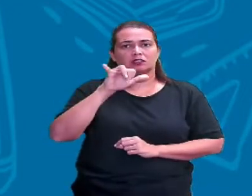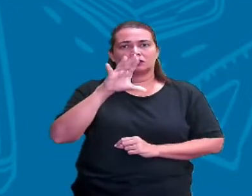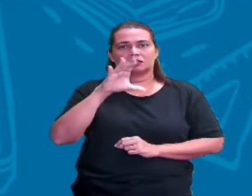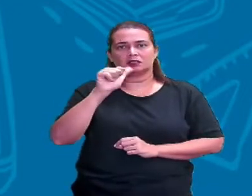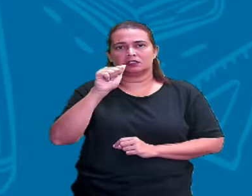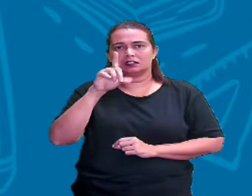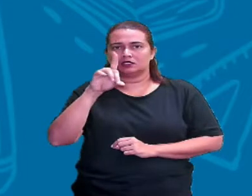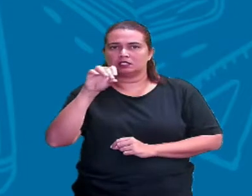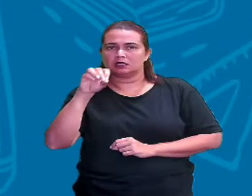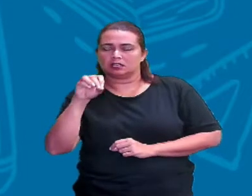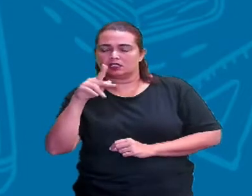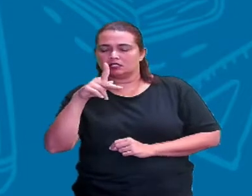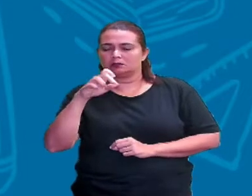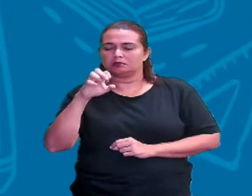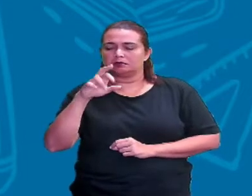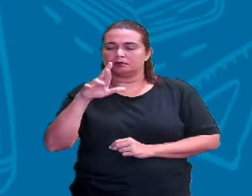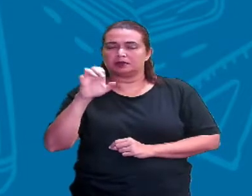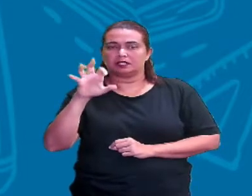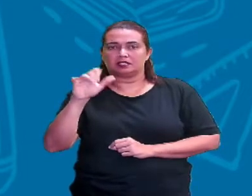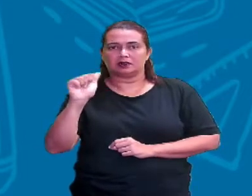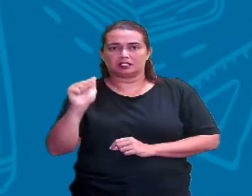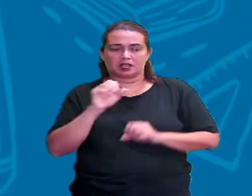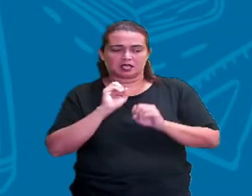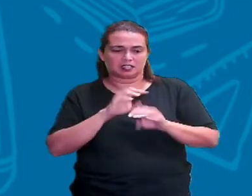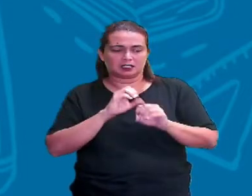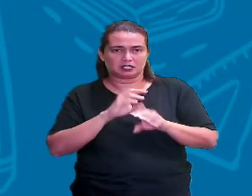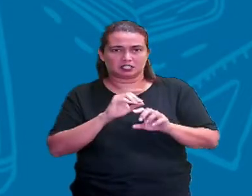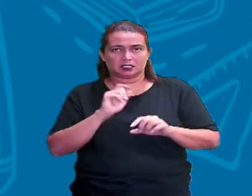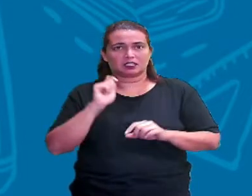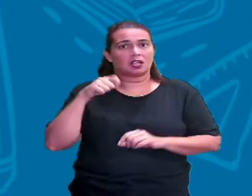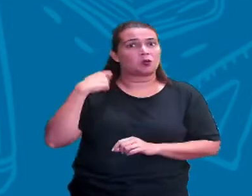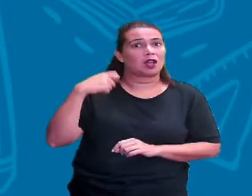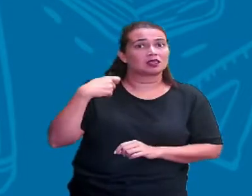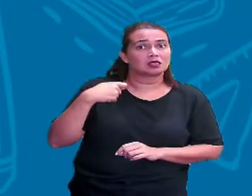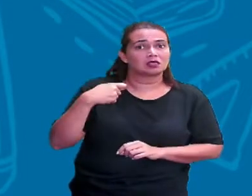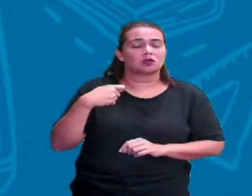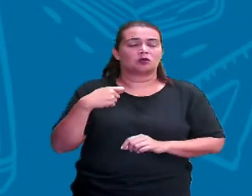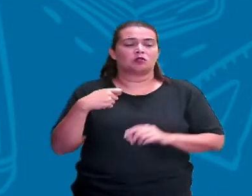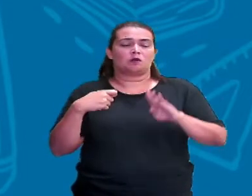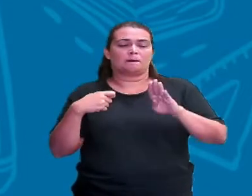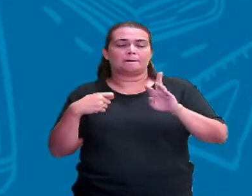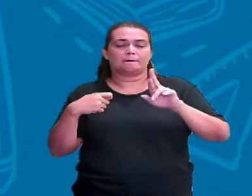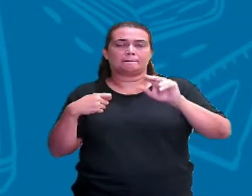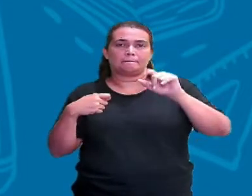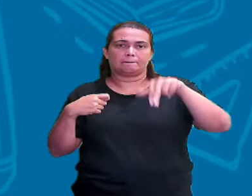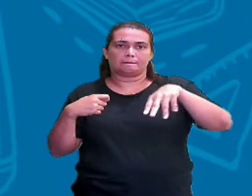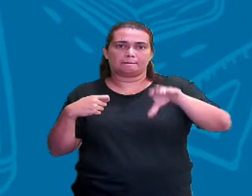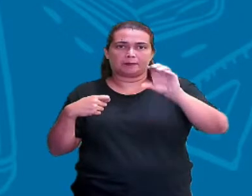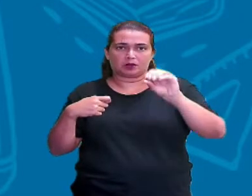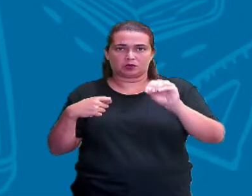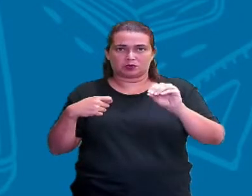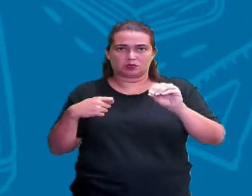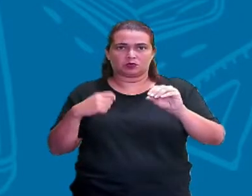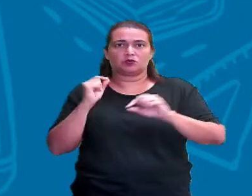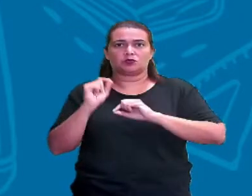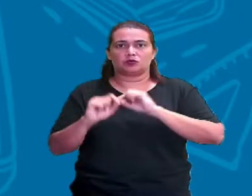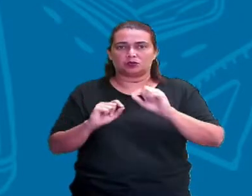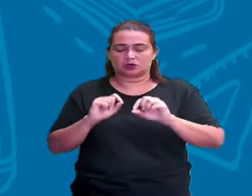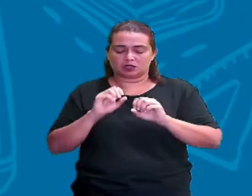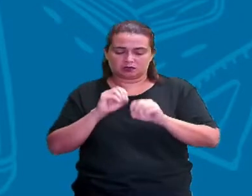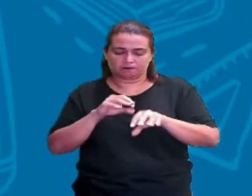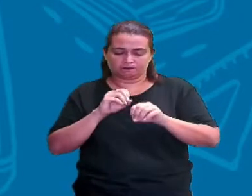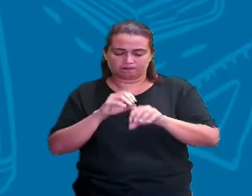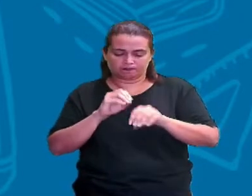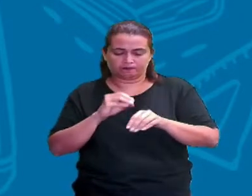de português de Portugal a Bruno De Luca, outro ator. E aí aqui a matéria diz o seguinte: para ensinar um pouquinho